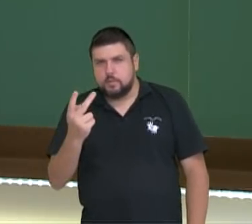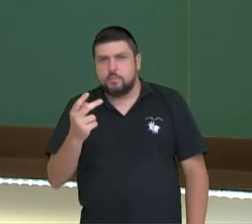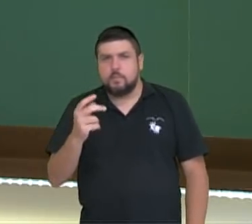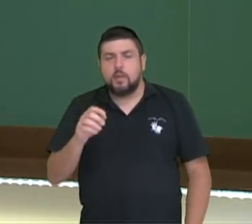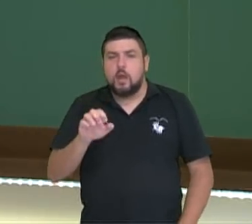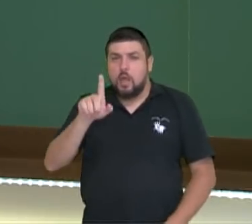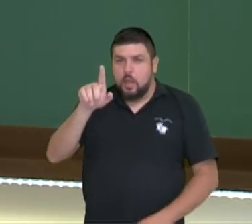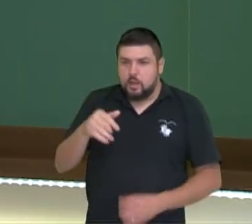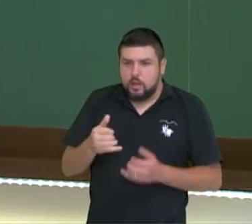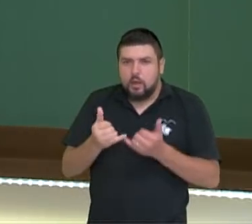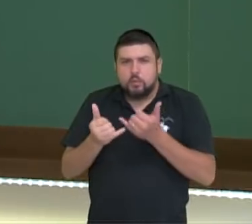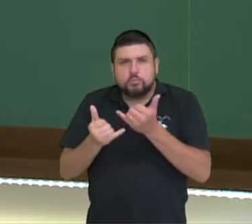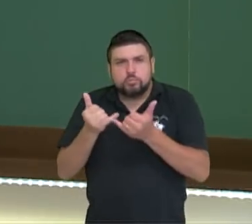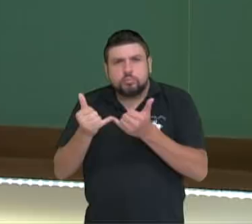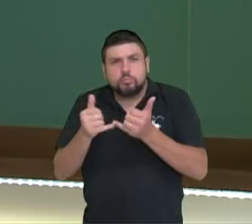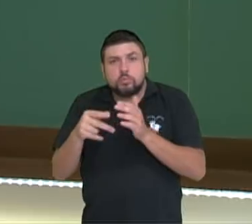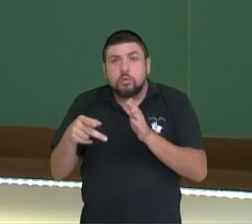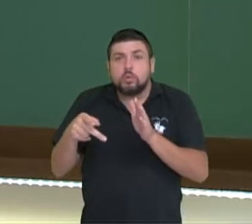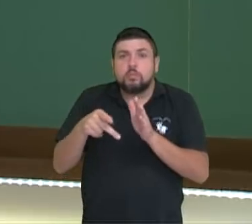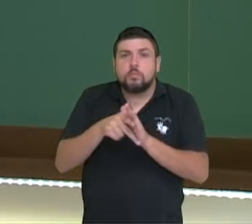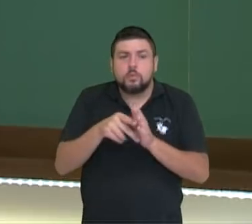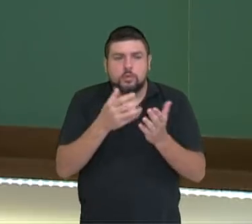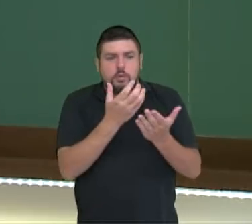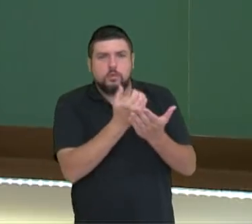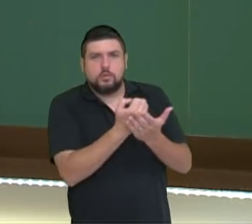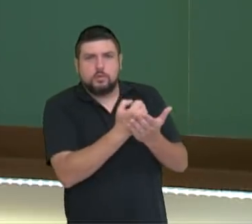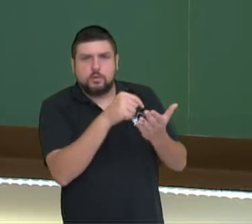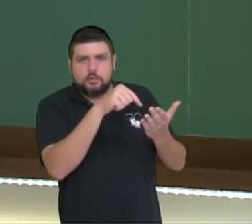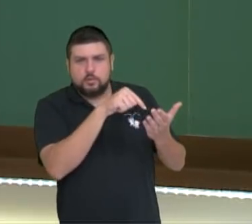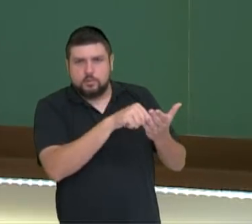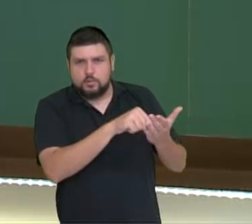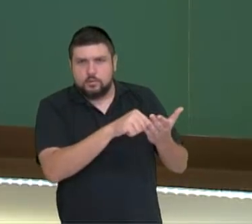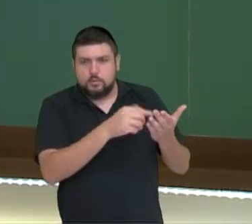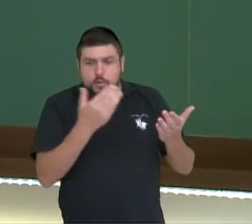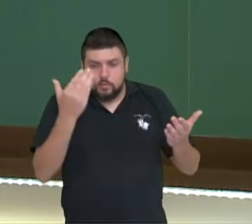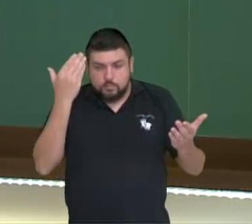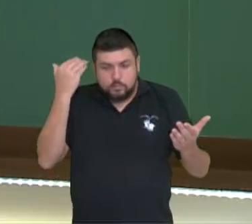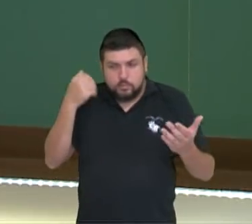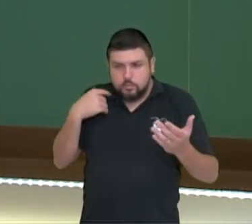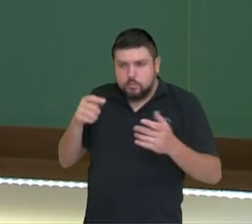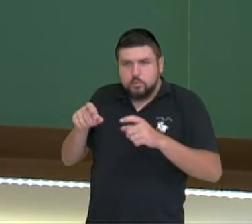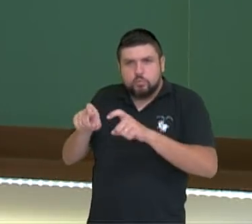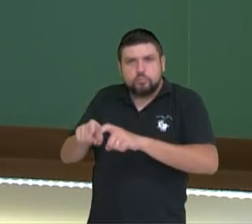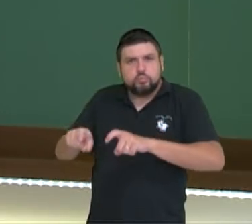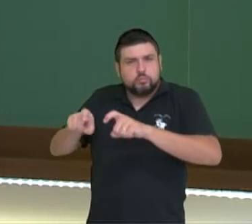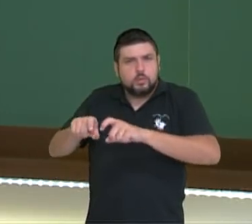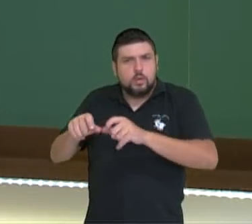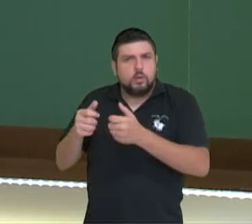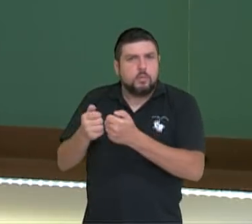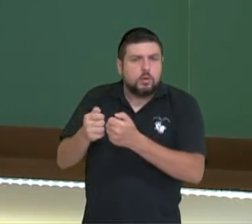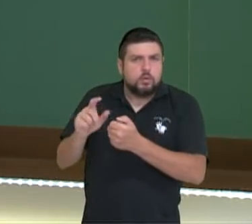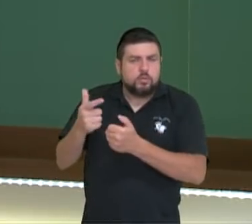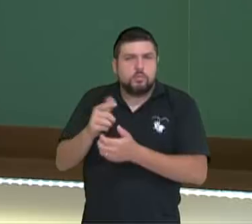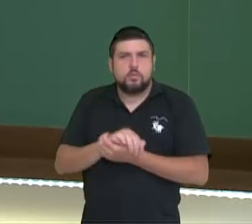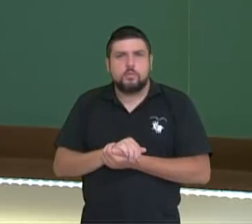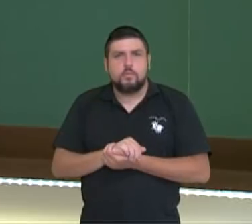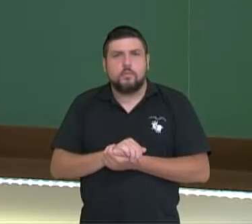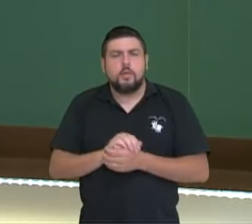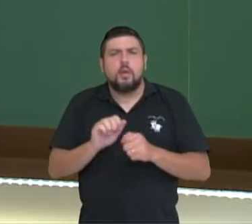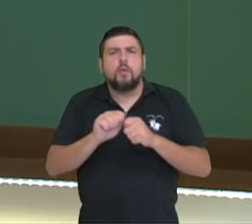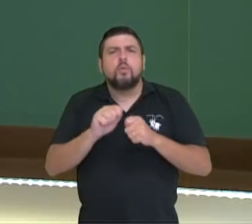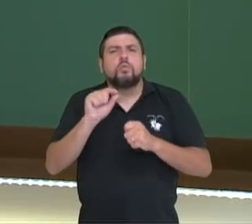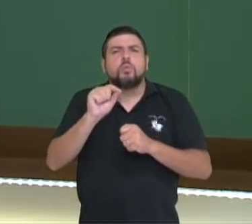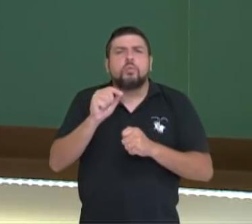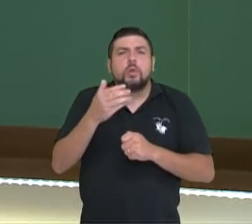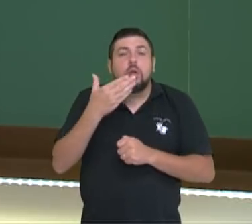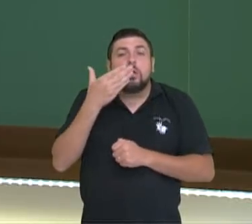os smartphones e celulares, tá? Não existia uma versão anterior para videogames, e que você tem que combinar